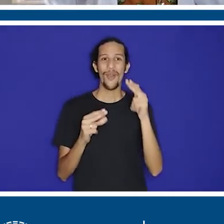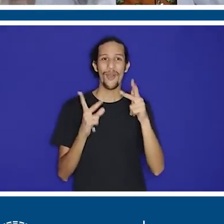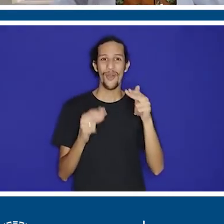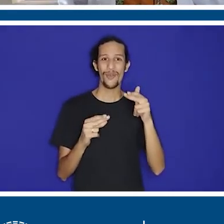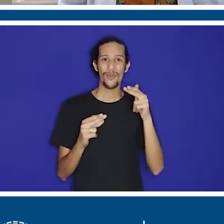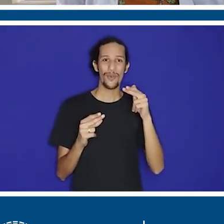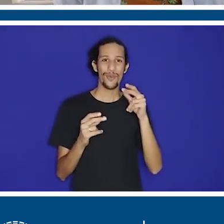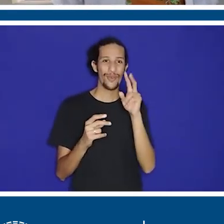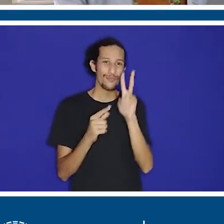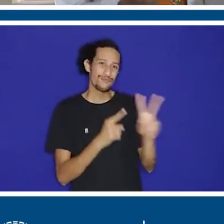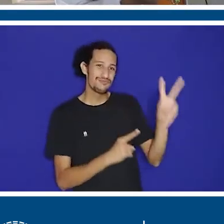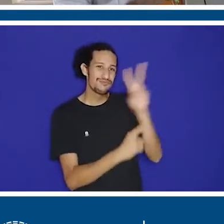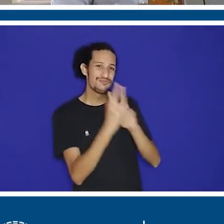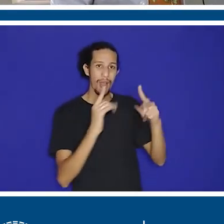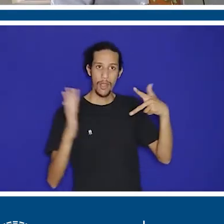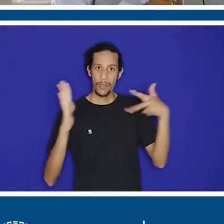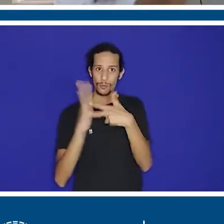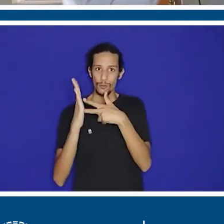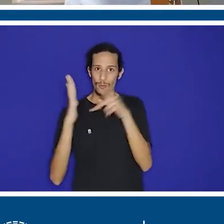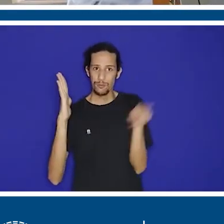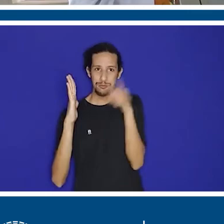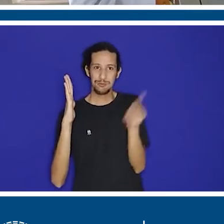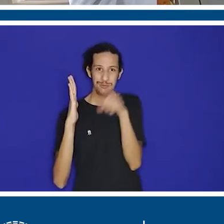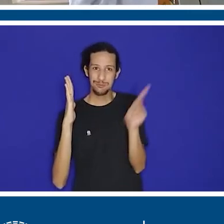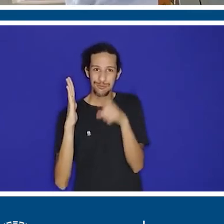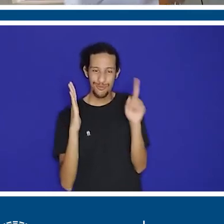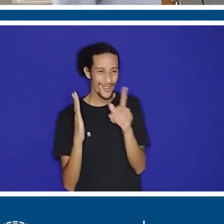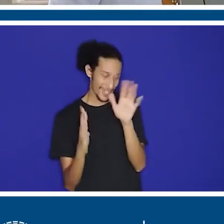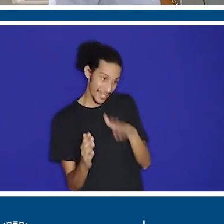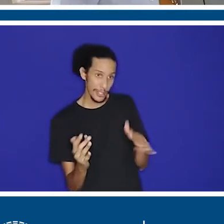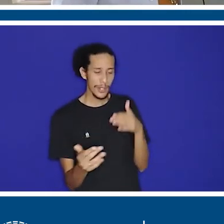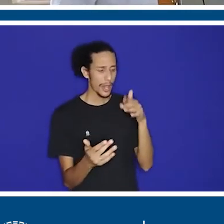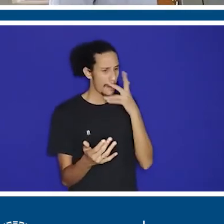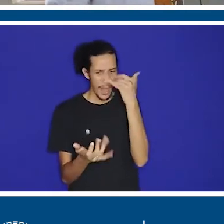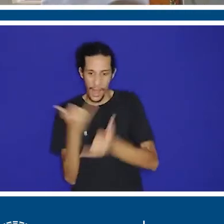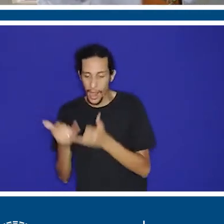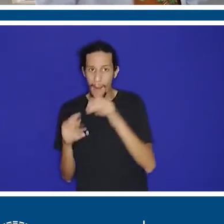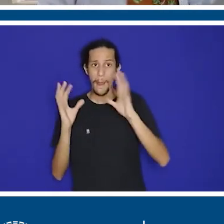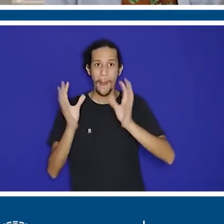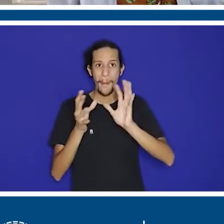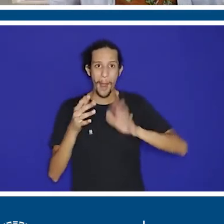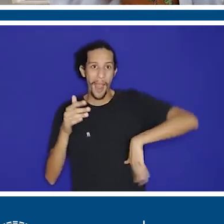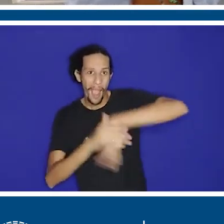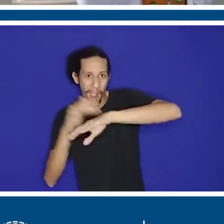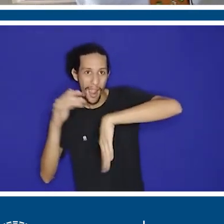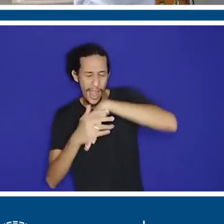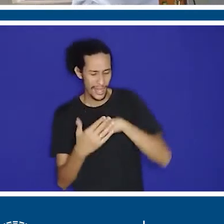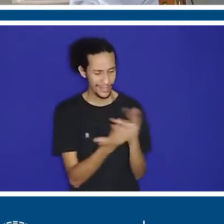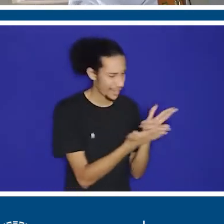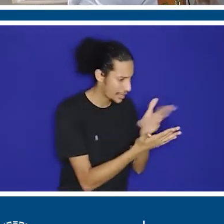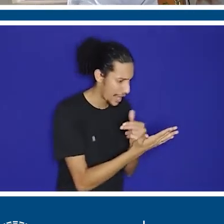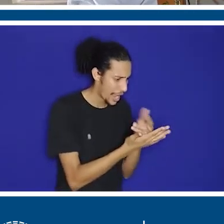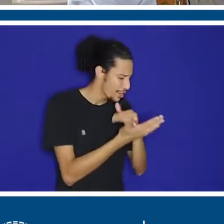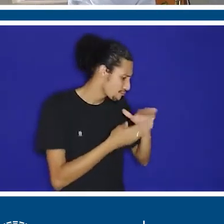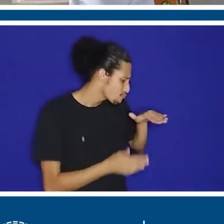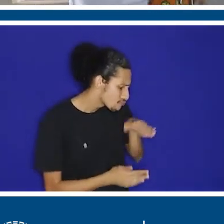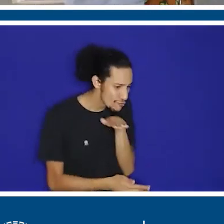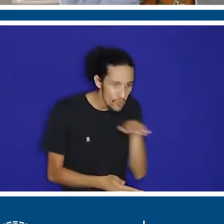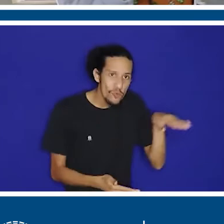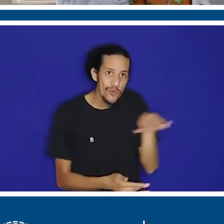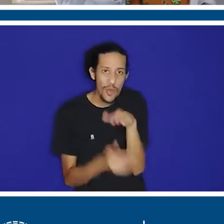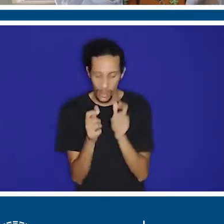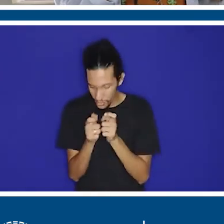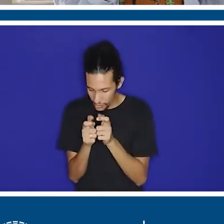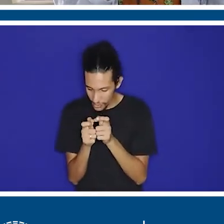dia inteiro. Tá? Então, olha ali, ele joga bola, ele desenha, e ele pega no carrinho, e